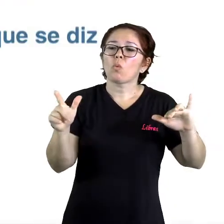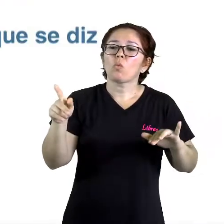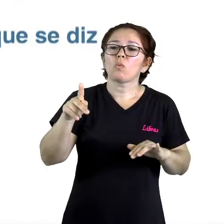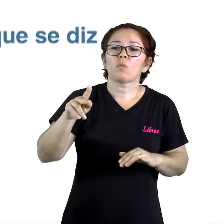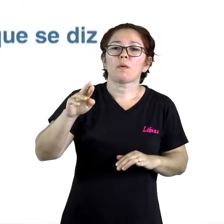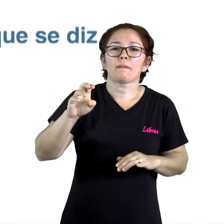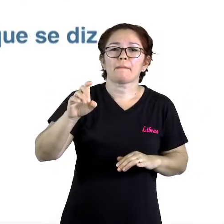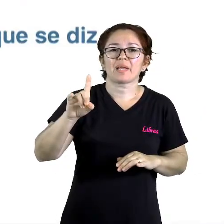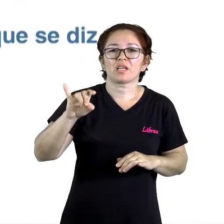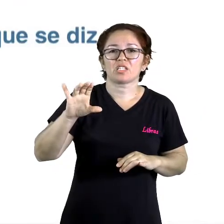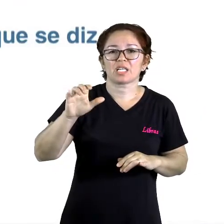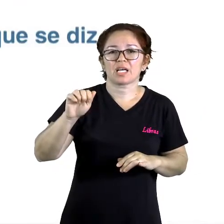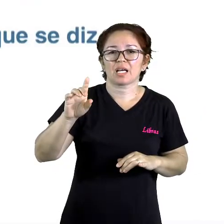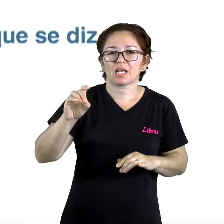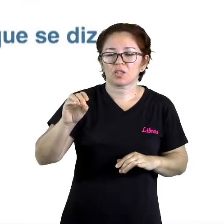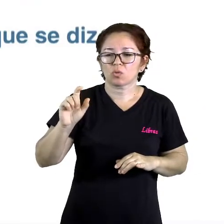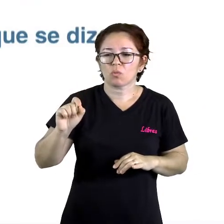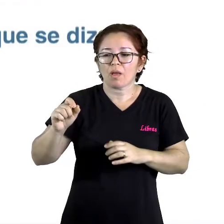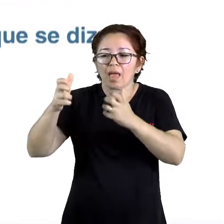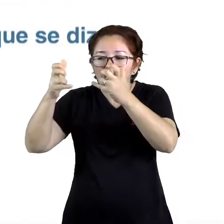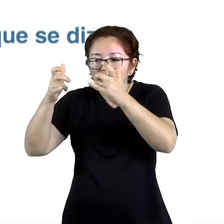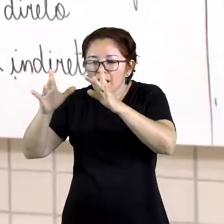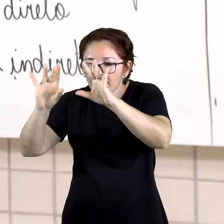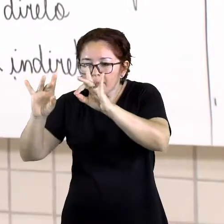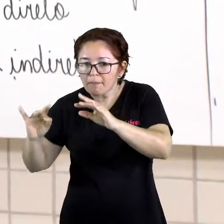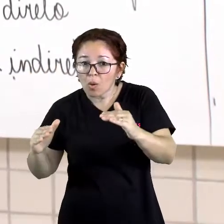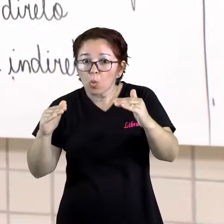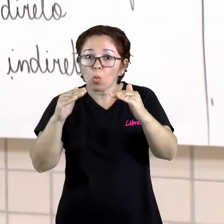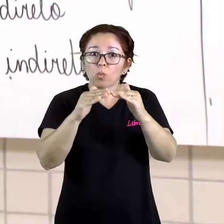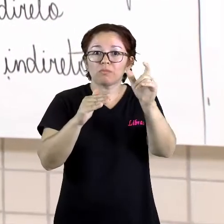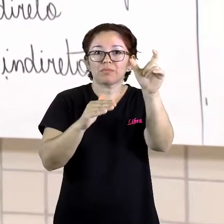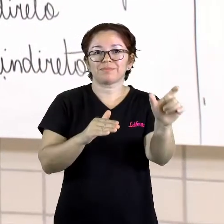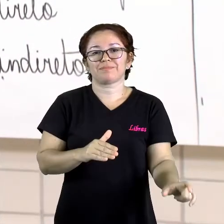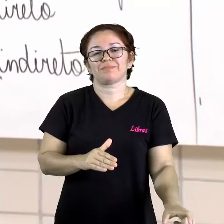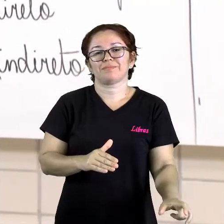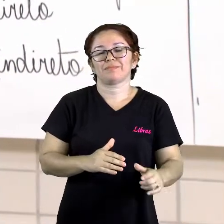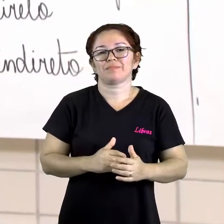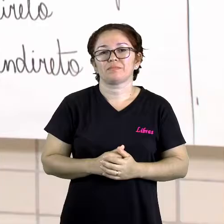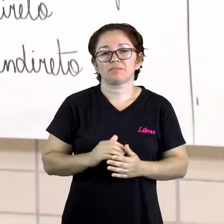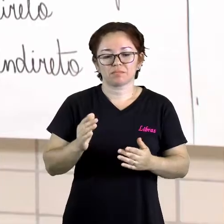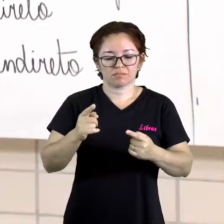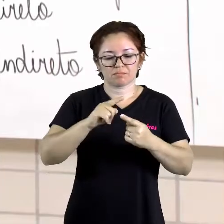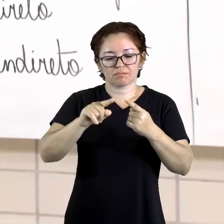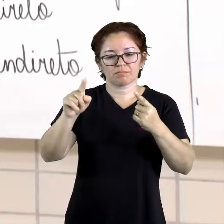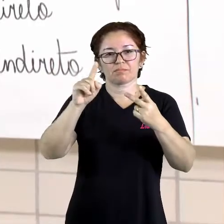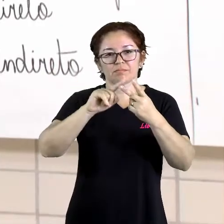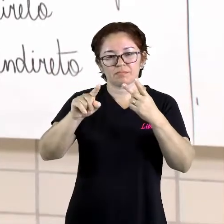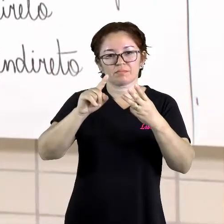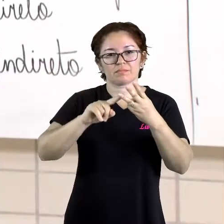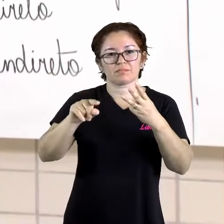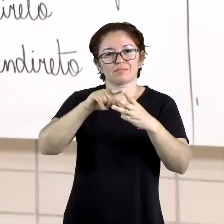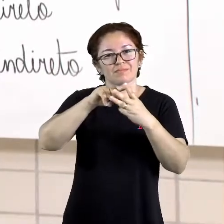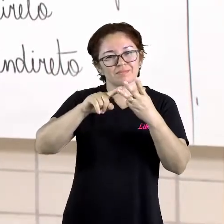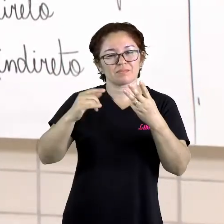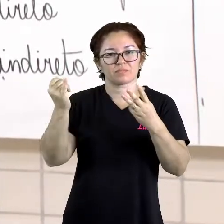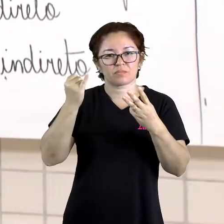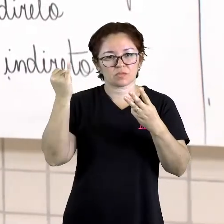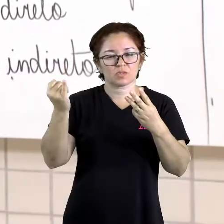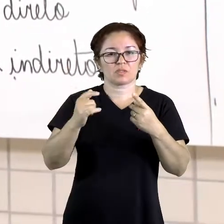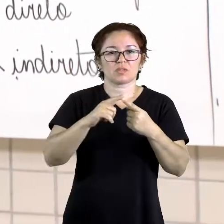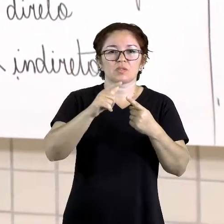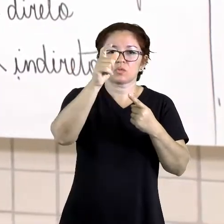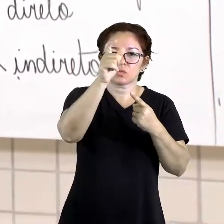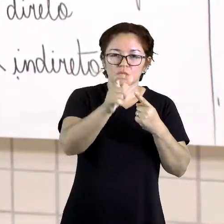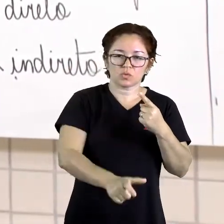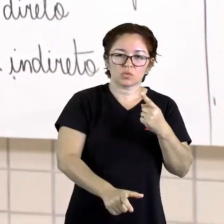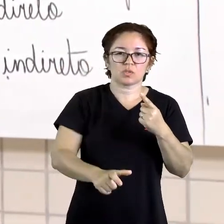sobre o sujeito. Termos essenciais da oração, sujeito e predicado. Sujeito,